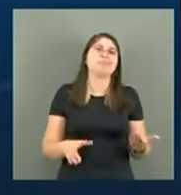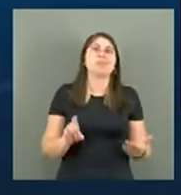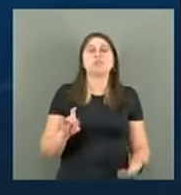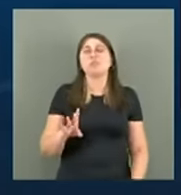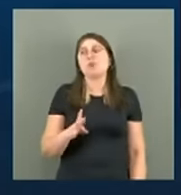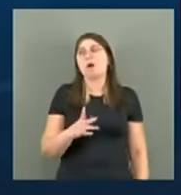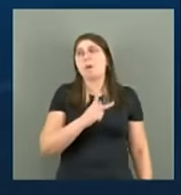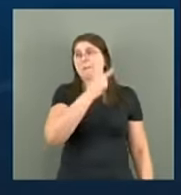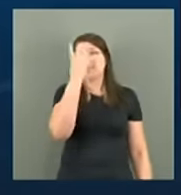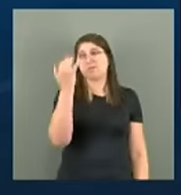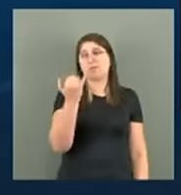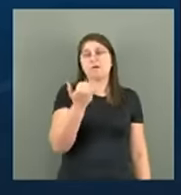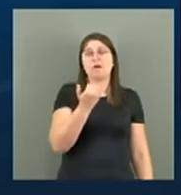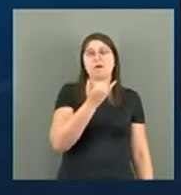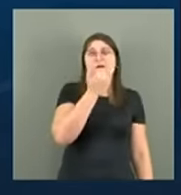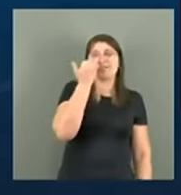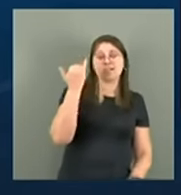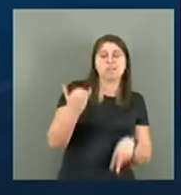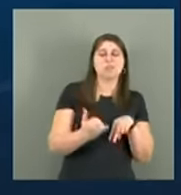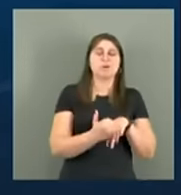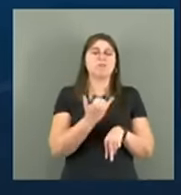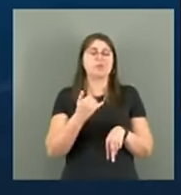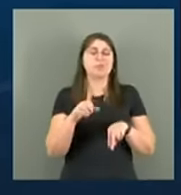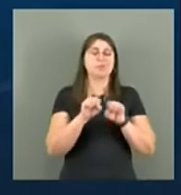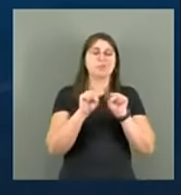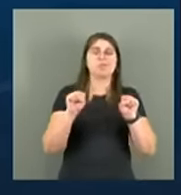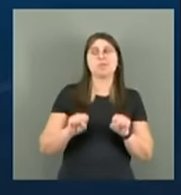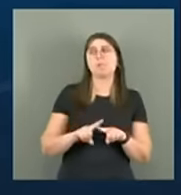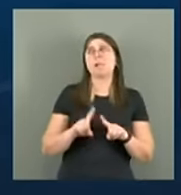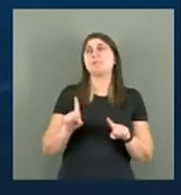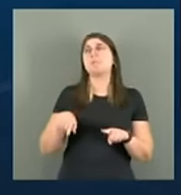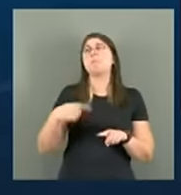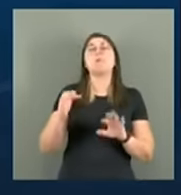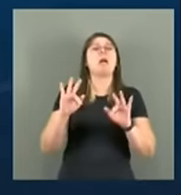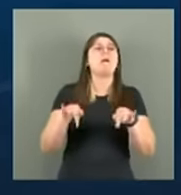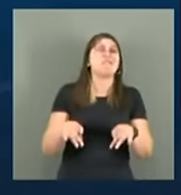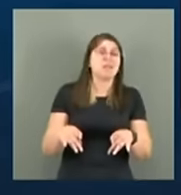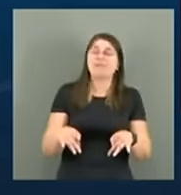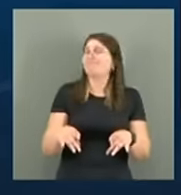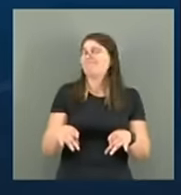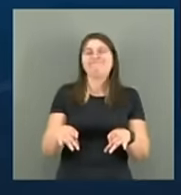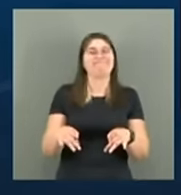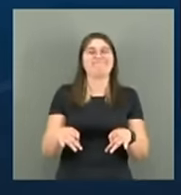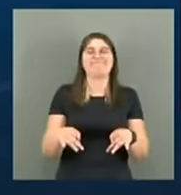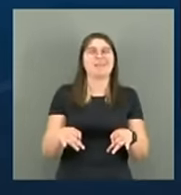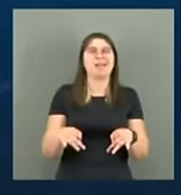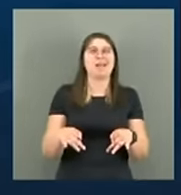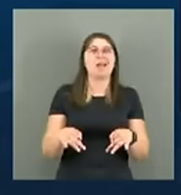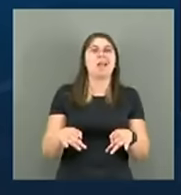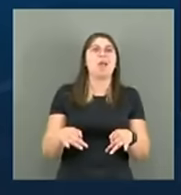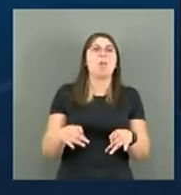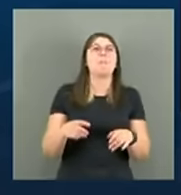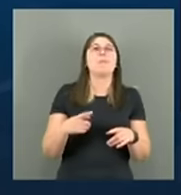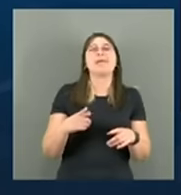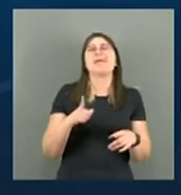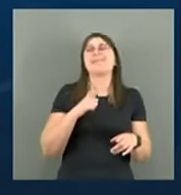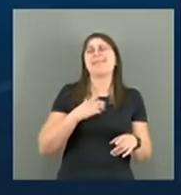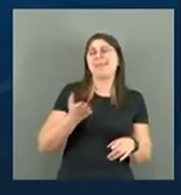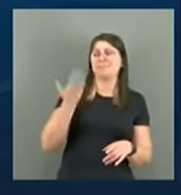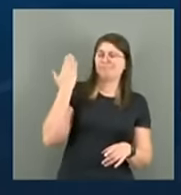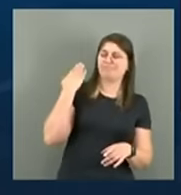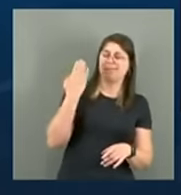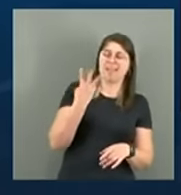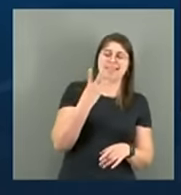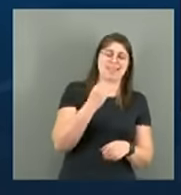vítimas do sistema. E no final não vai acabar, por quê? Porque não é de agora. Isso aí existe há mais de 30, 40 anos, vocês sabem disso.